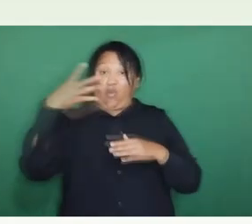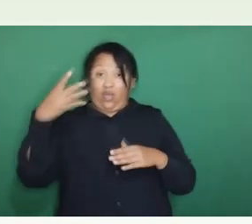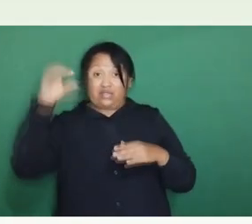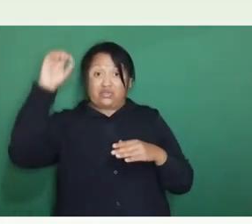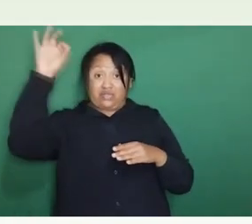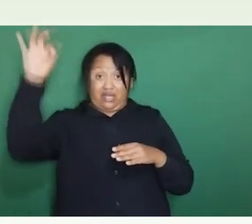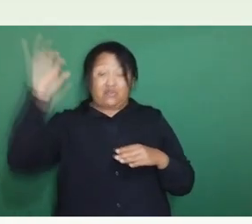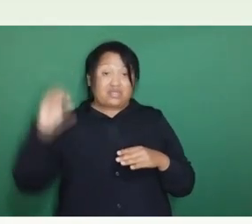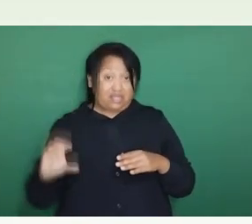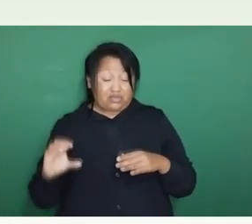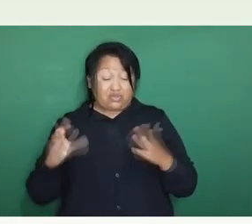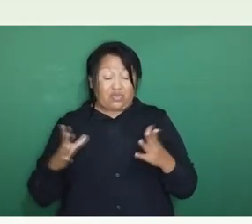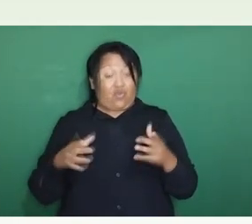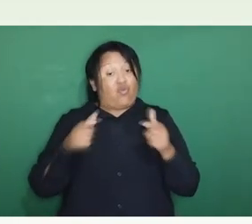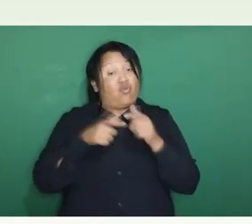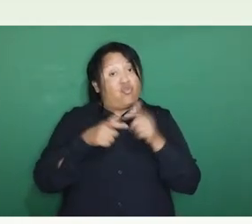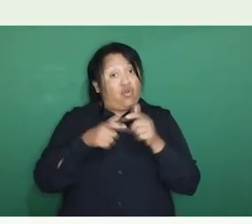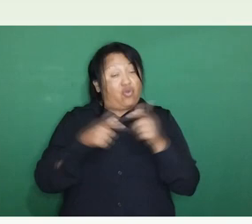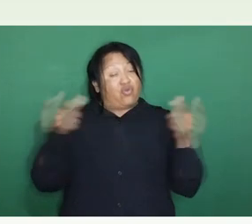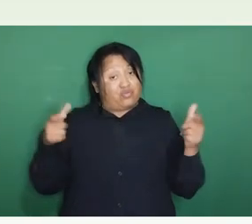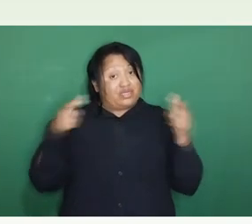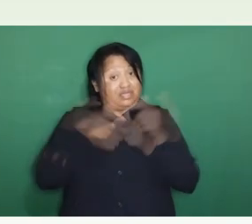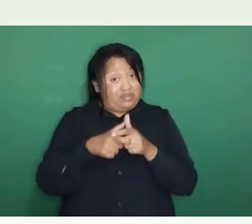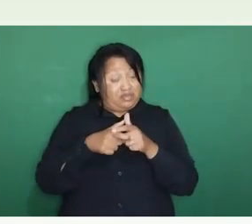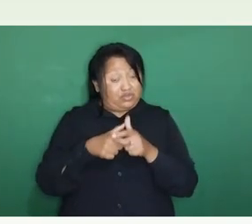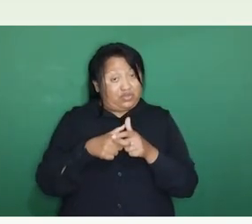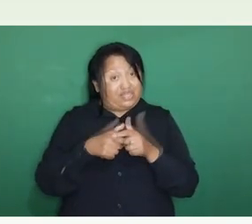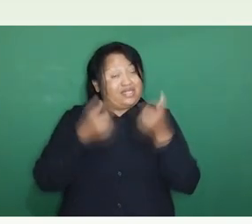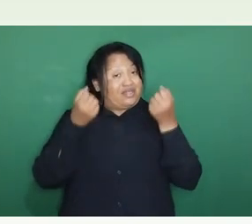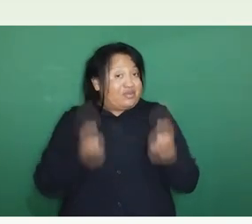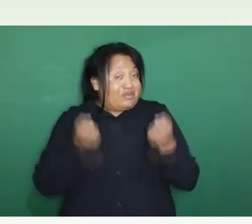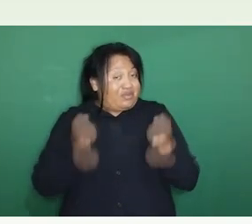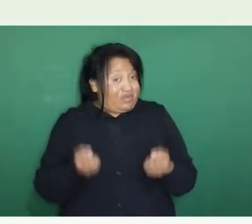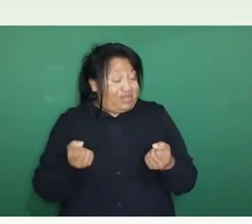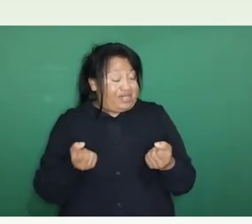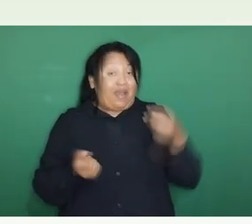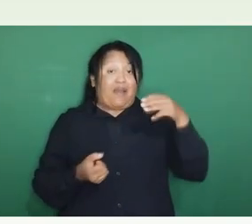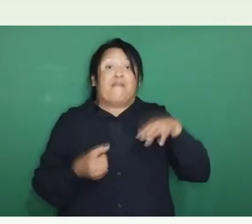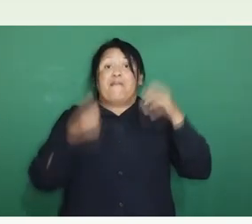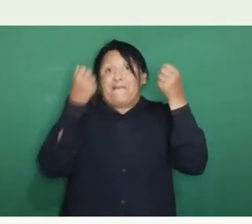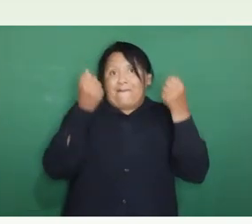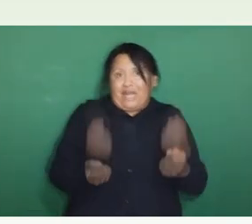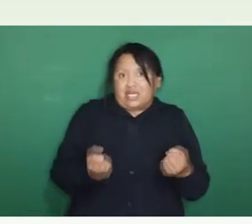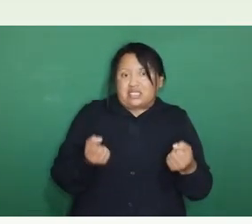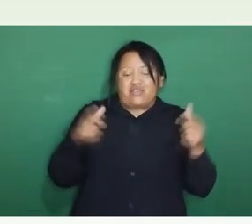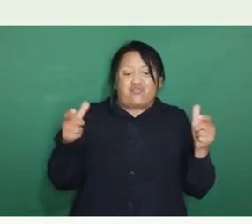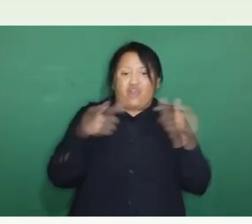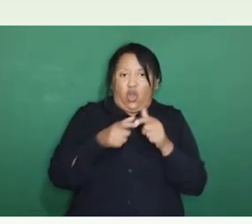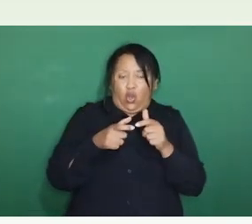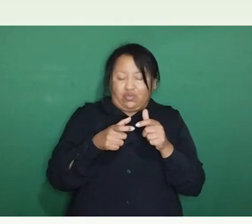o volume diminui certo como o volume diminui se densidade é massa sobre o volume o volume